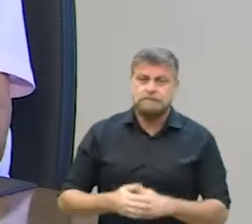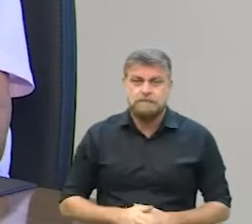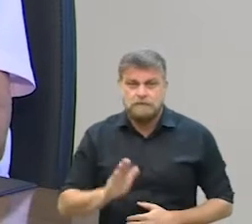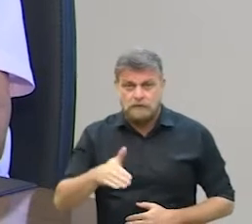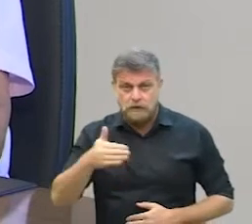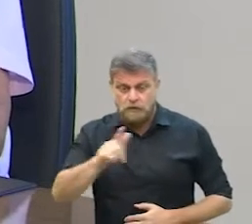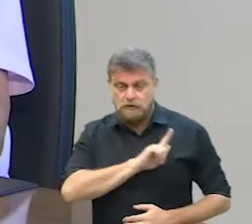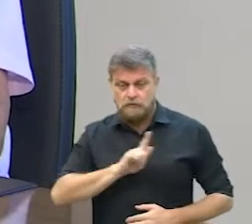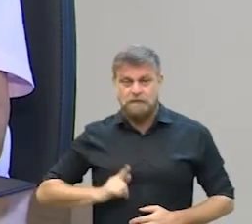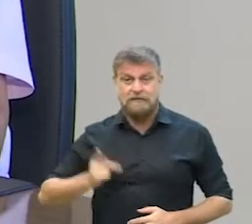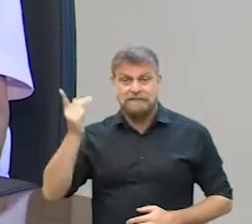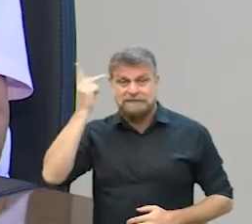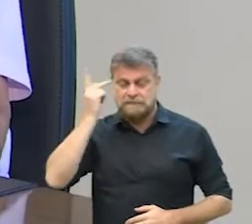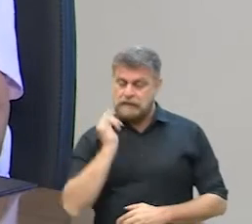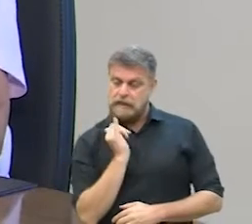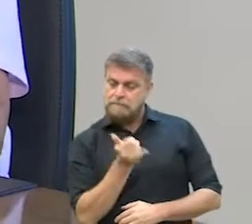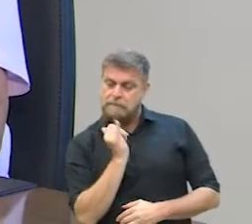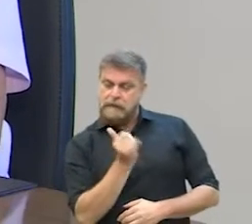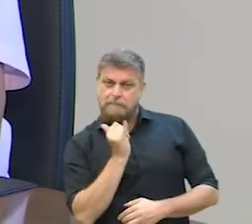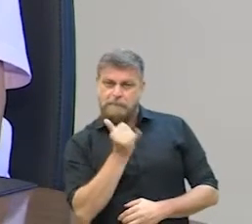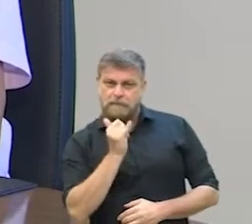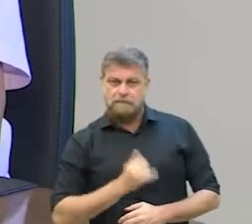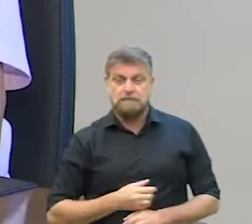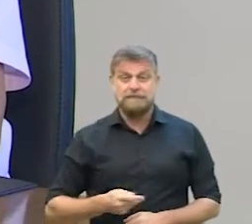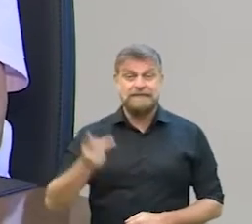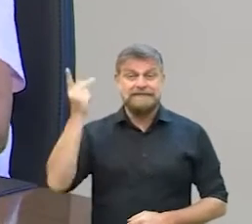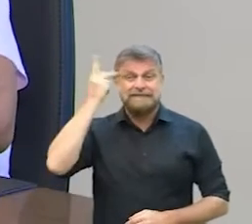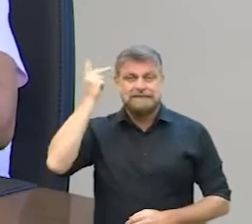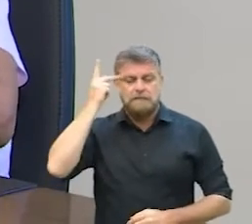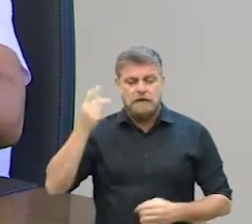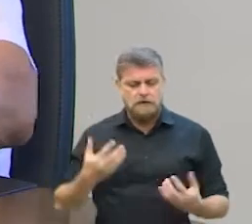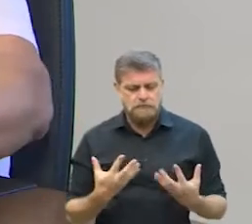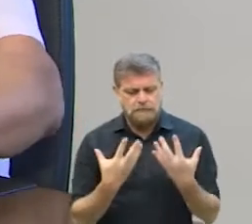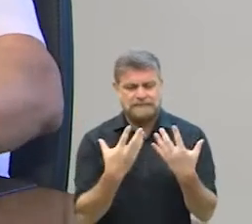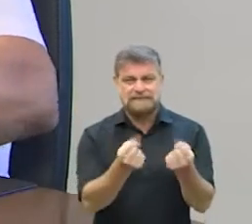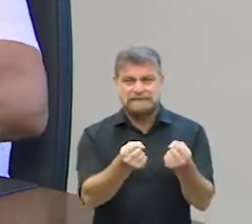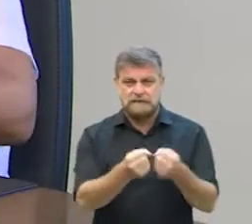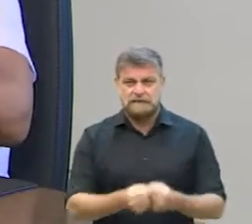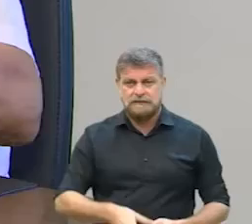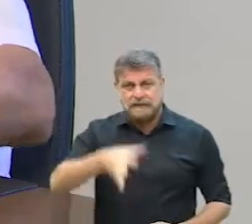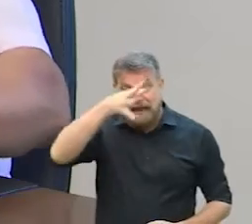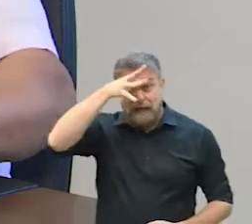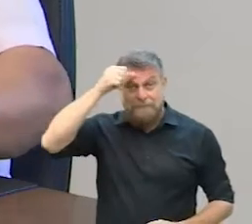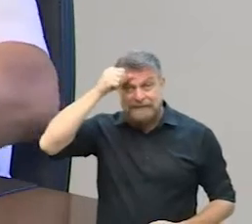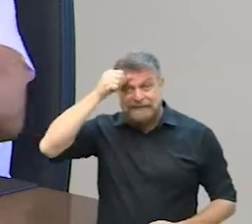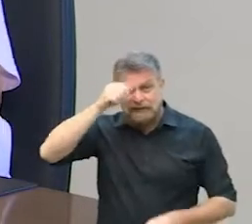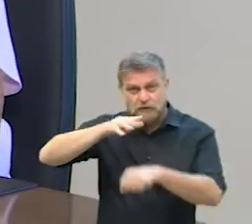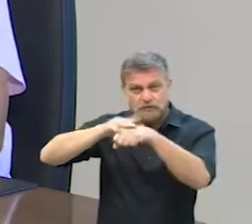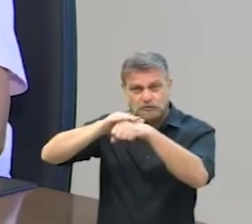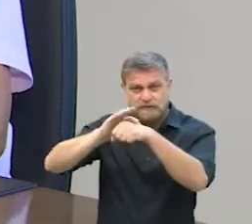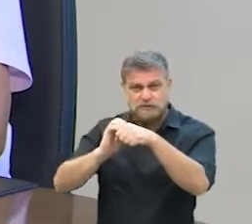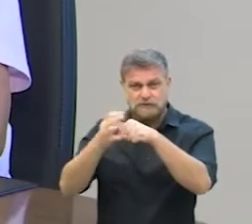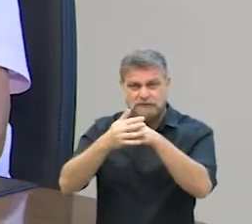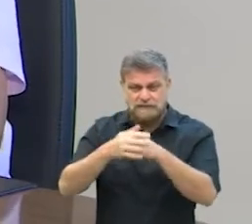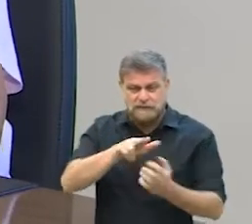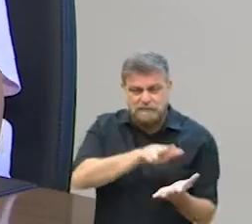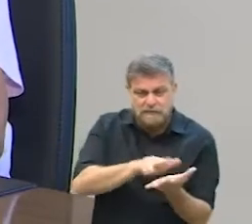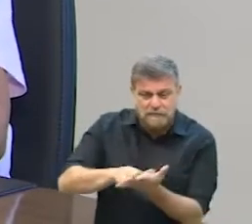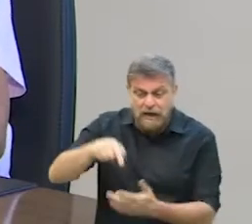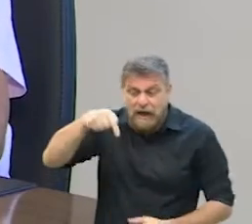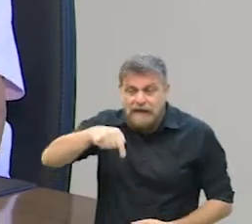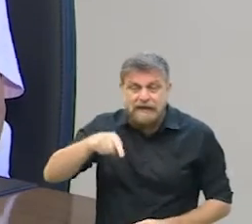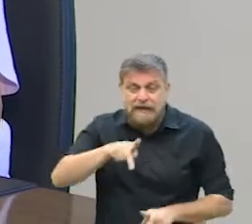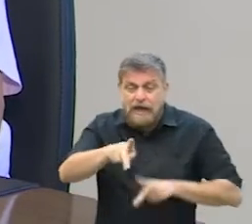quando o governo do estado, ele diz que São Paulo está aberto para receber pacientes de Manaus e ele